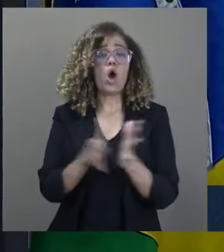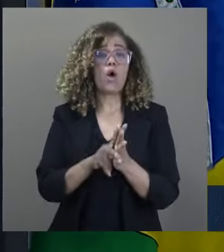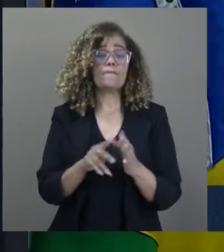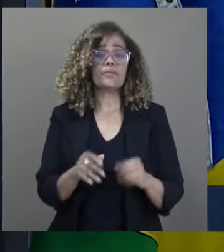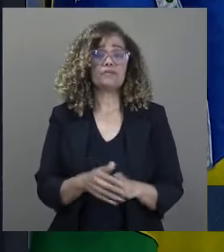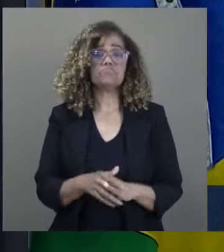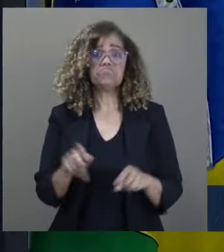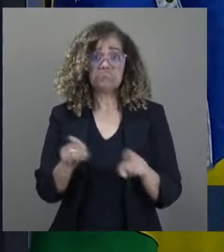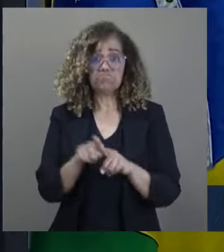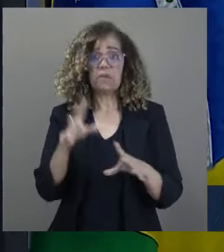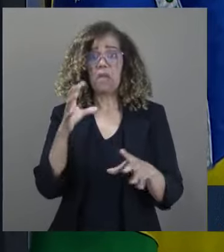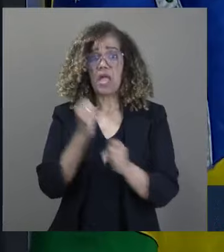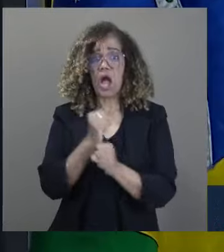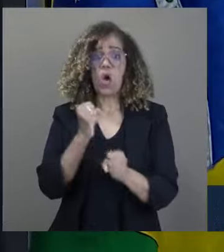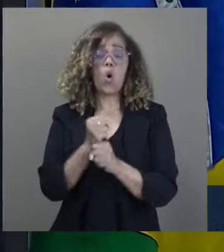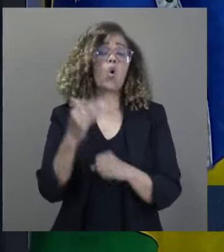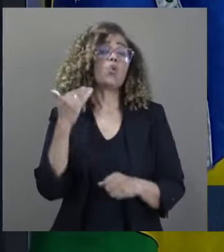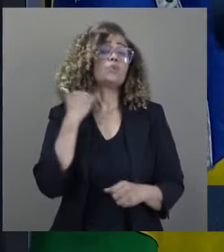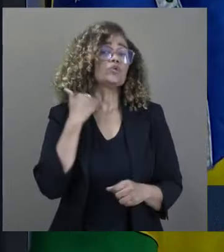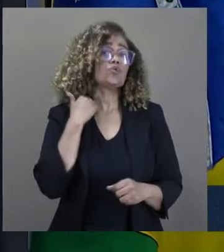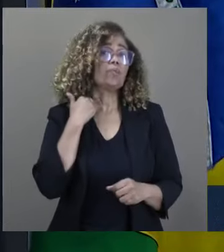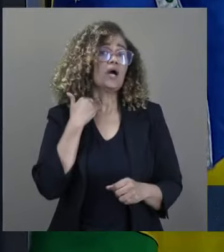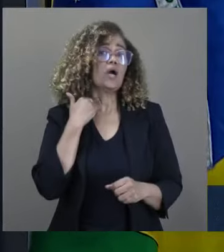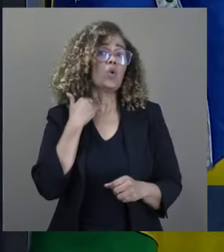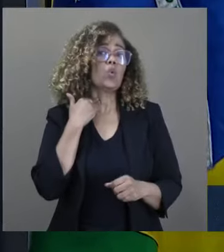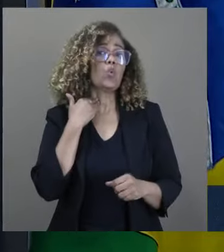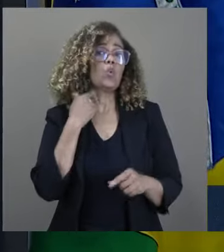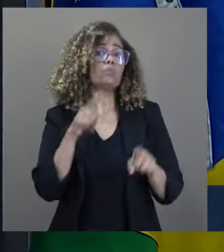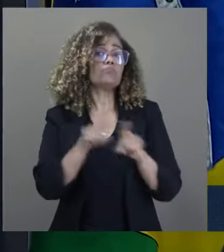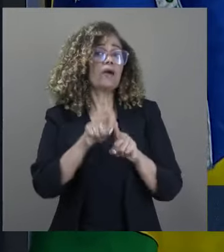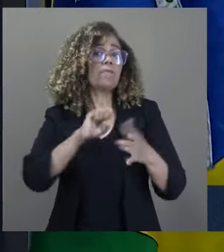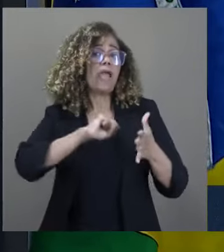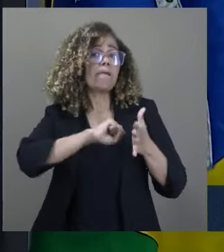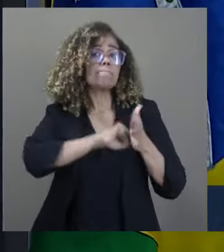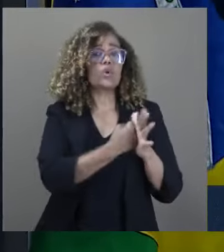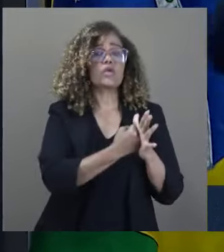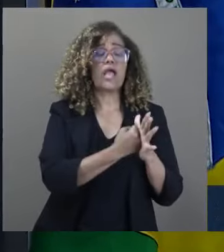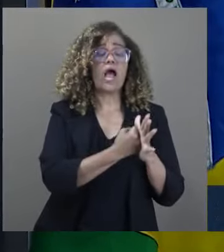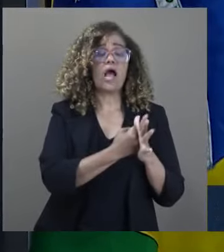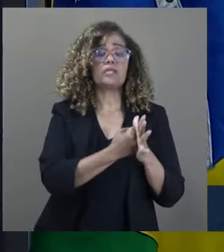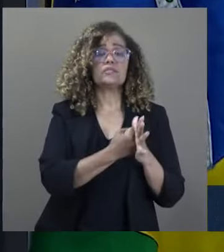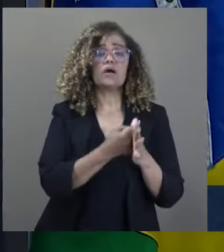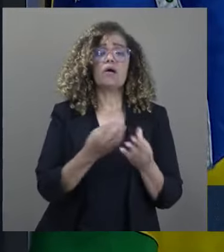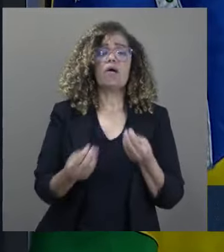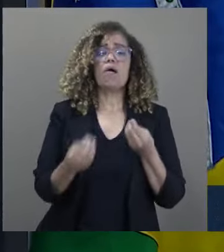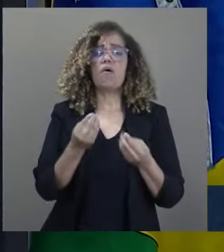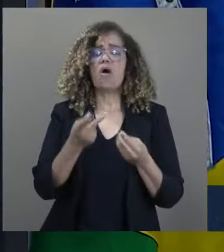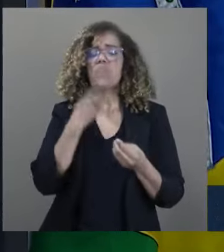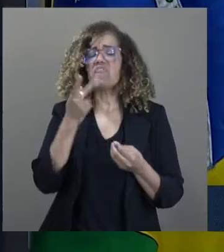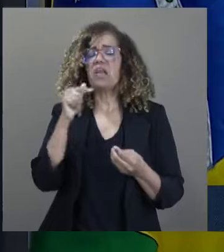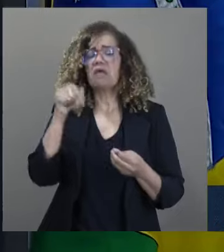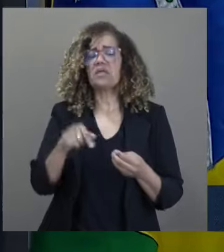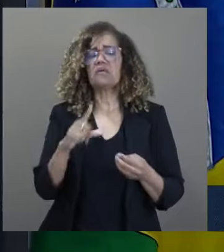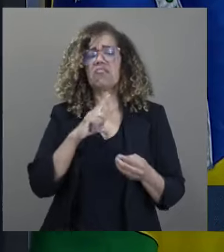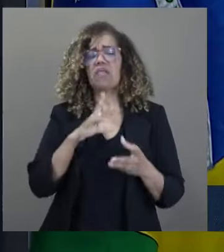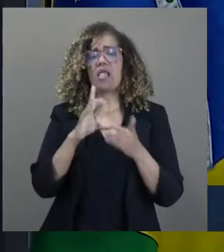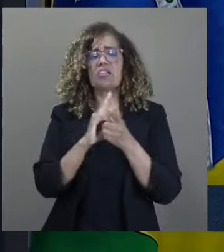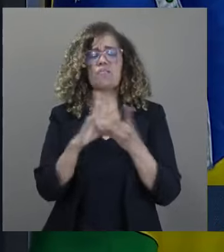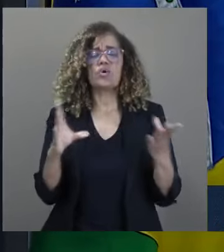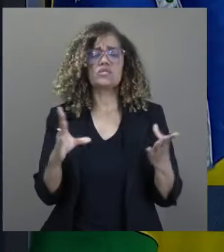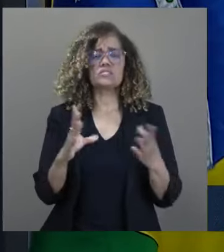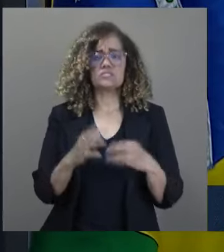conta bancária deles foi congelada. Como é que a gente enche a boca para dizer que aqui tem democracia, senador